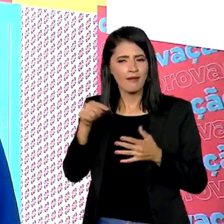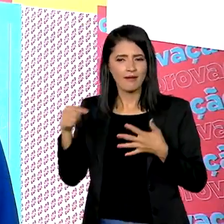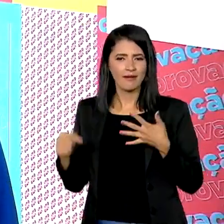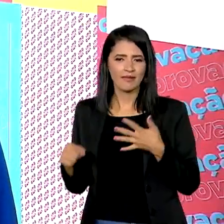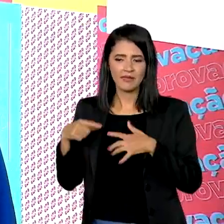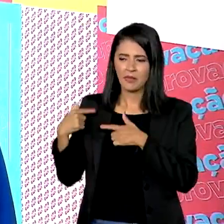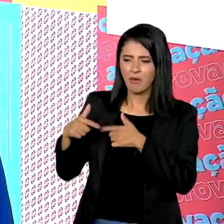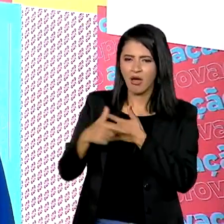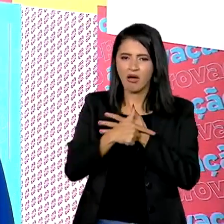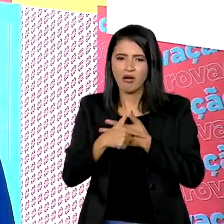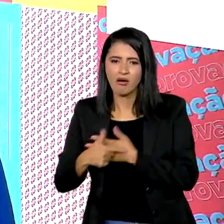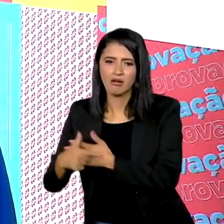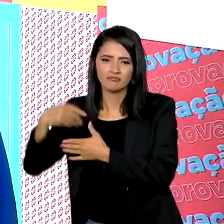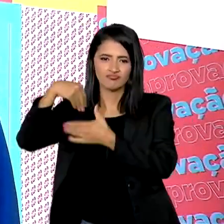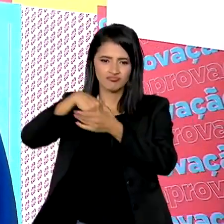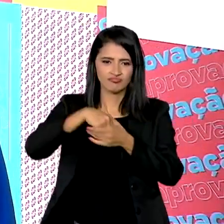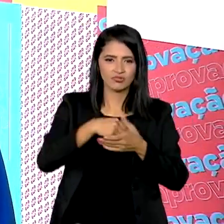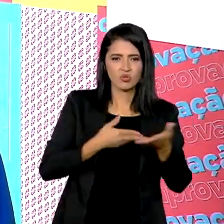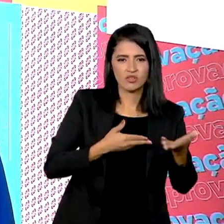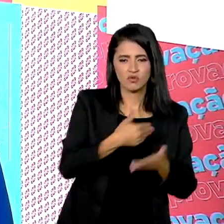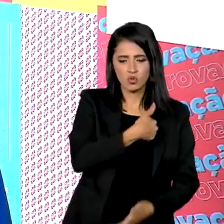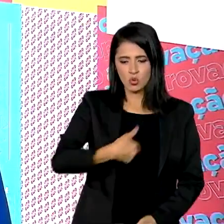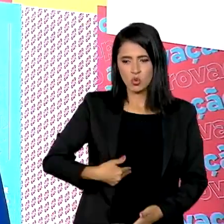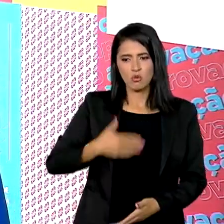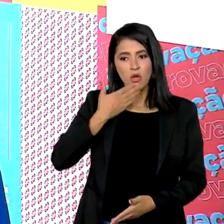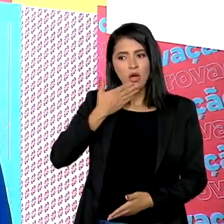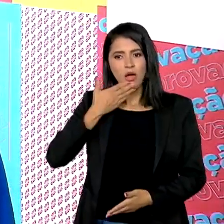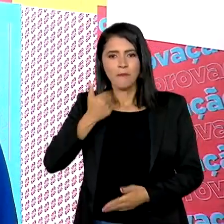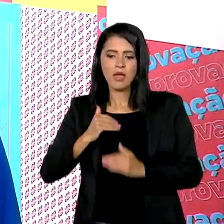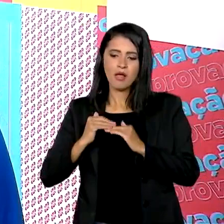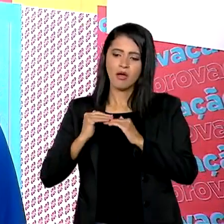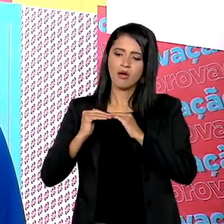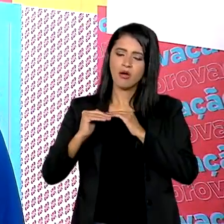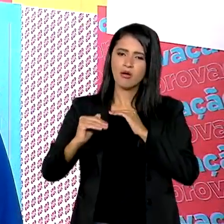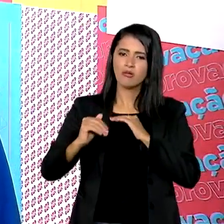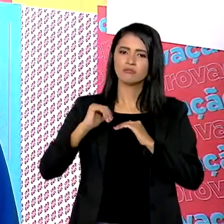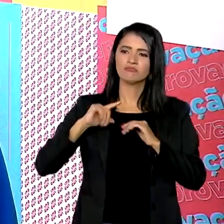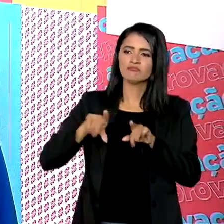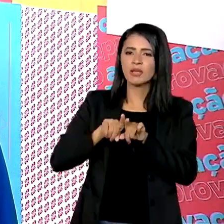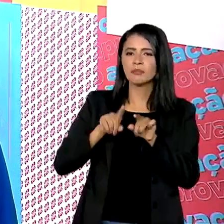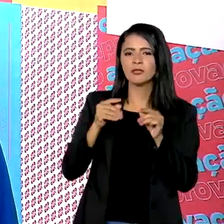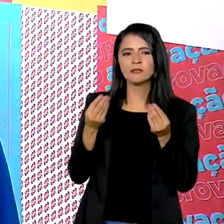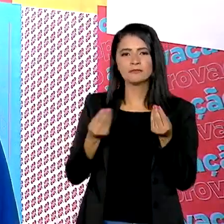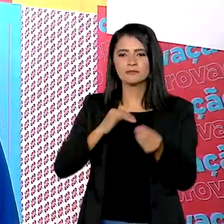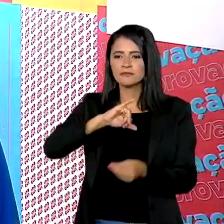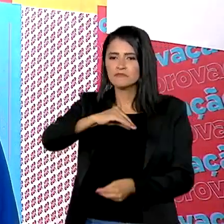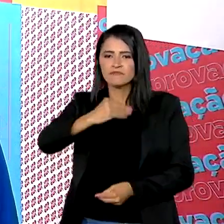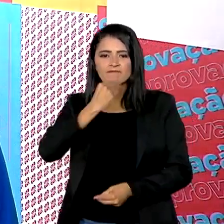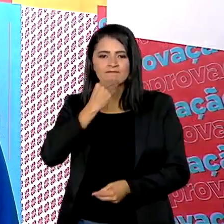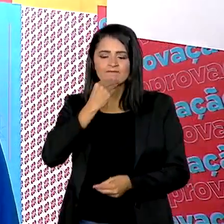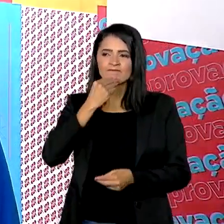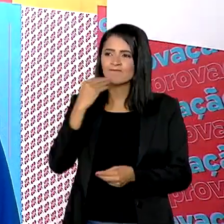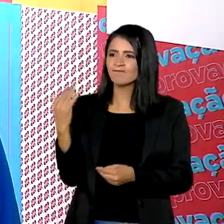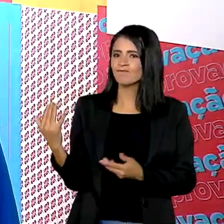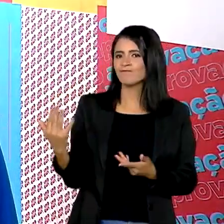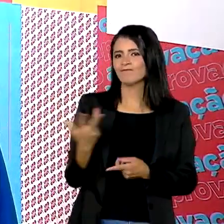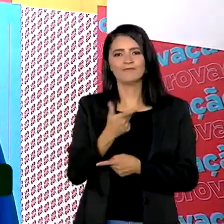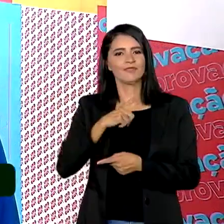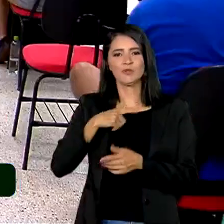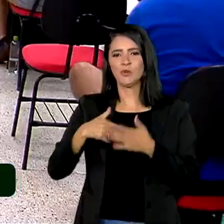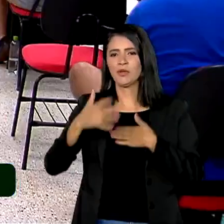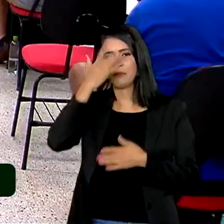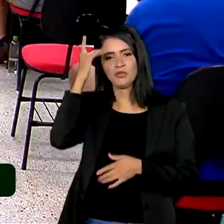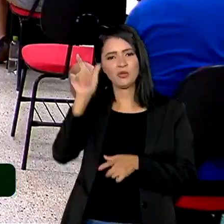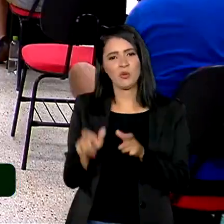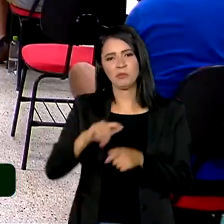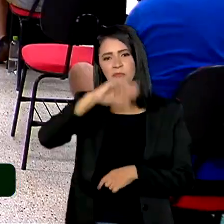essas funções dentro do serviço público, elas permitem uma melhor estabilidade e, enfim, é uma oportunidade incrível aí para qualquer